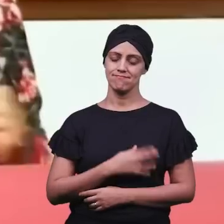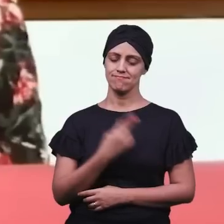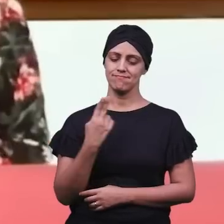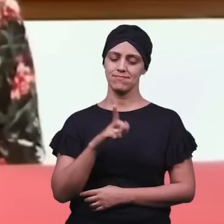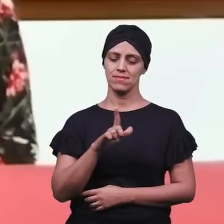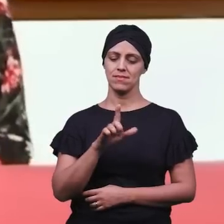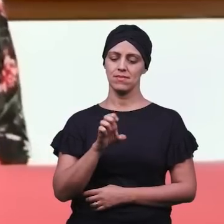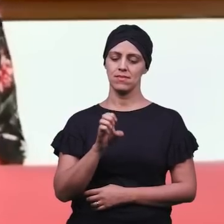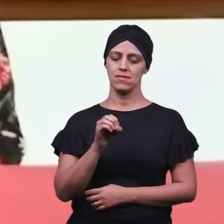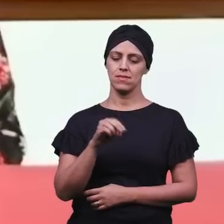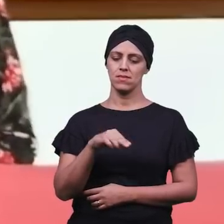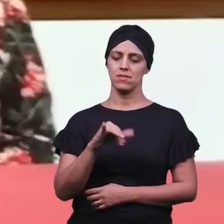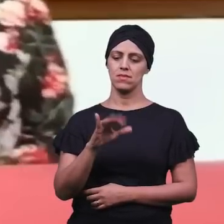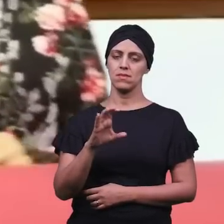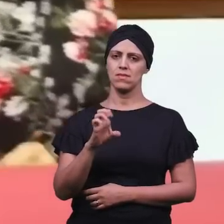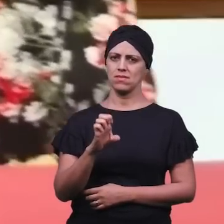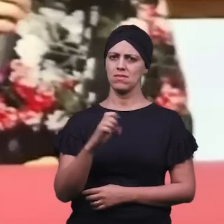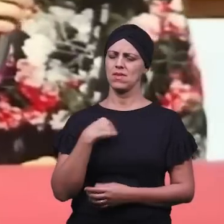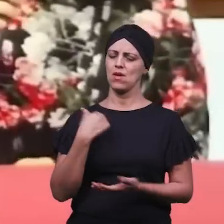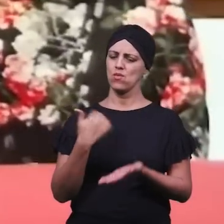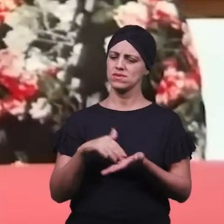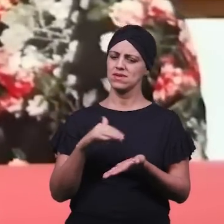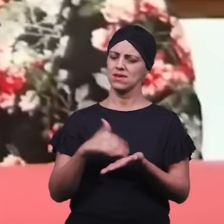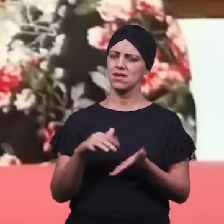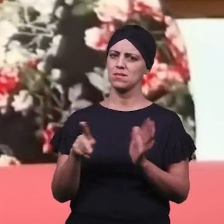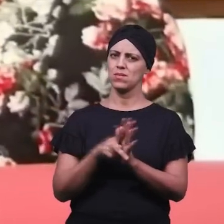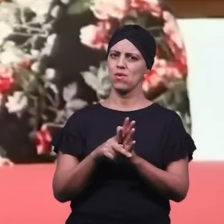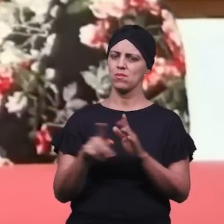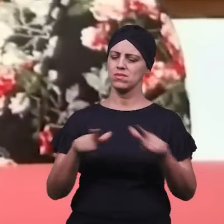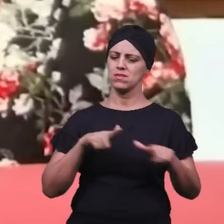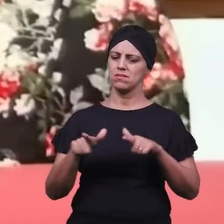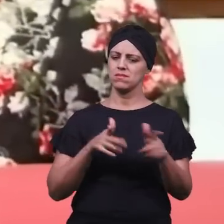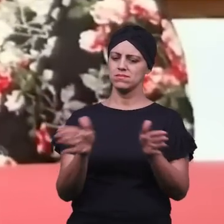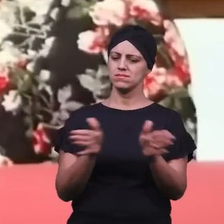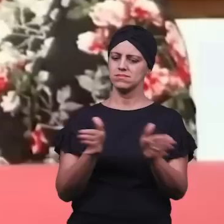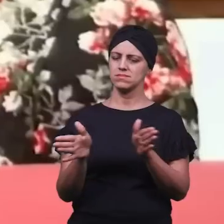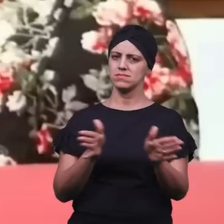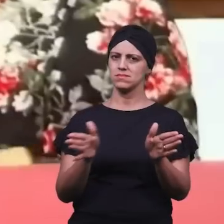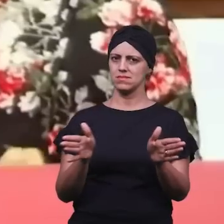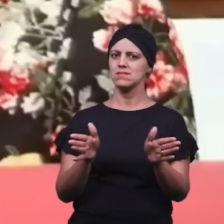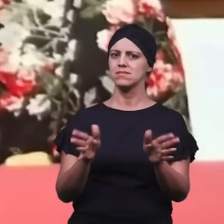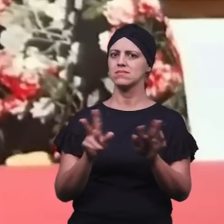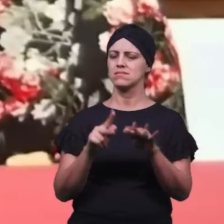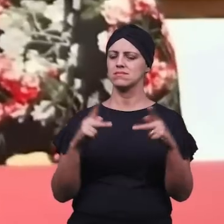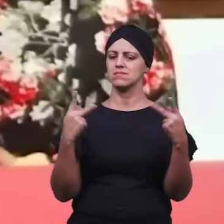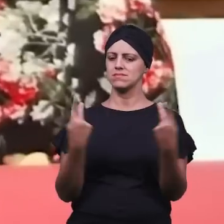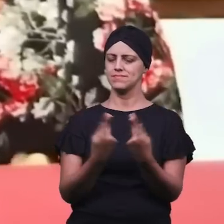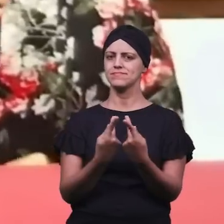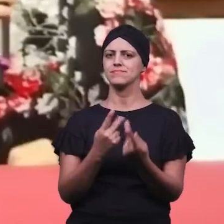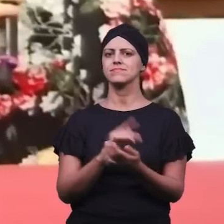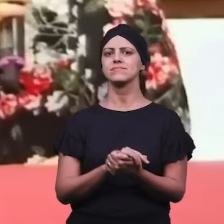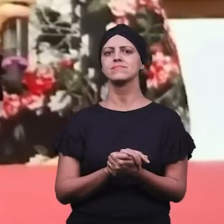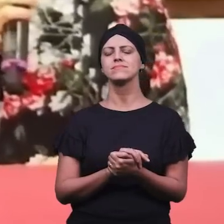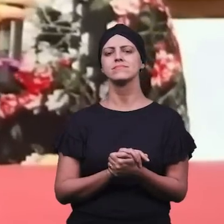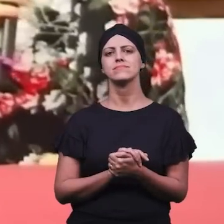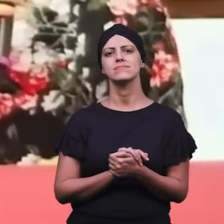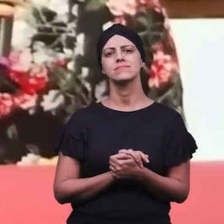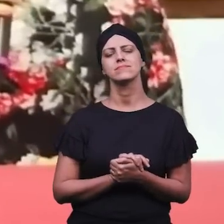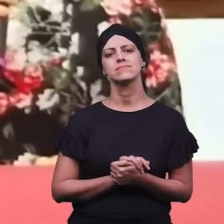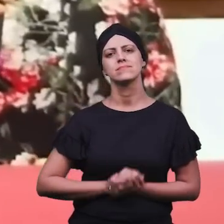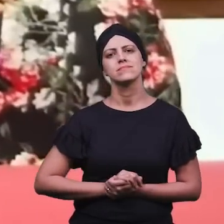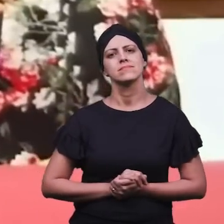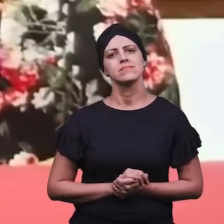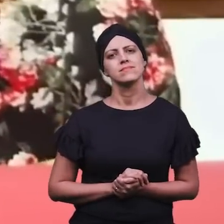Me chamo Leonice, estou secretariando o trabalho de acessibilidade junto ao presbitério